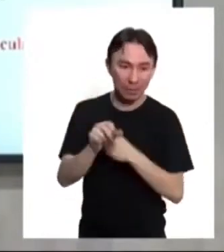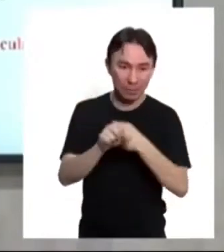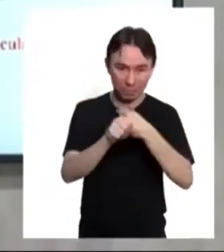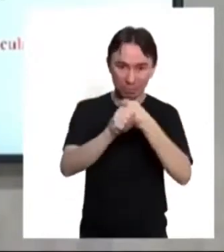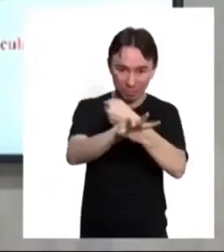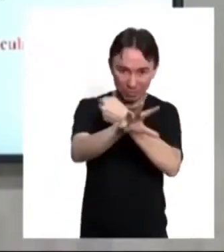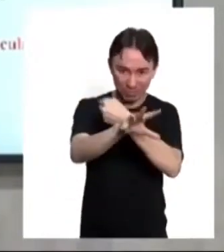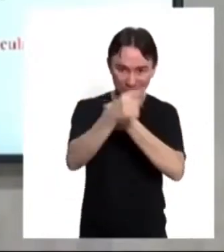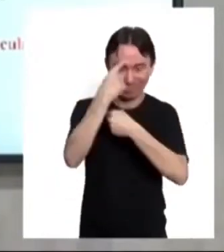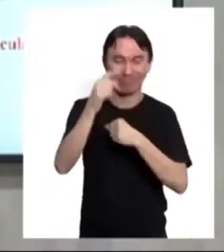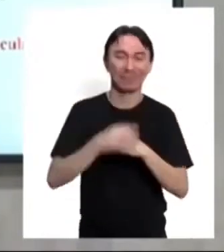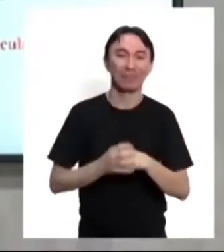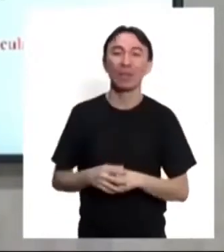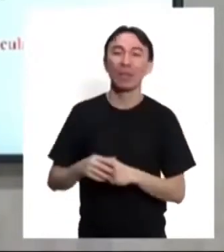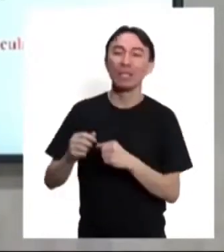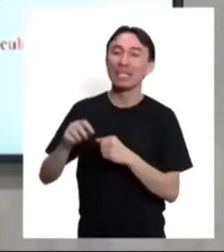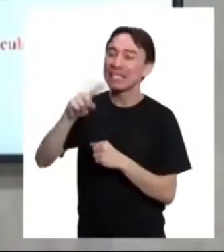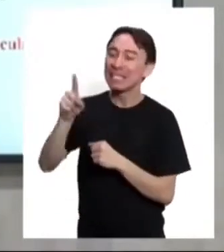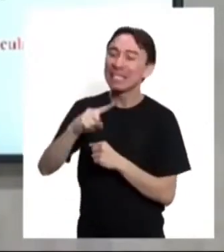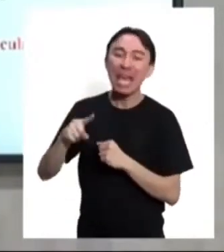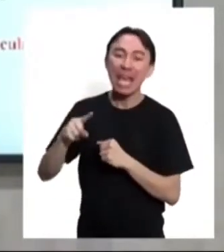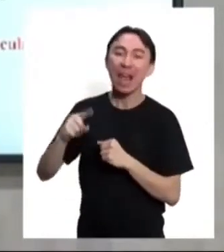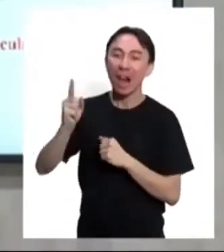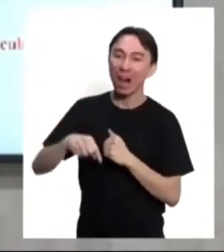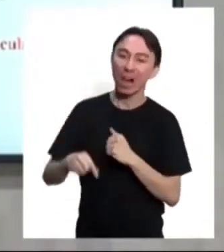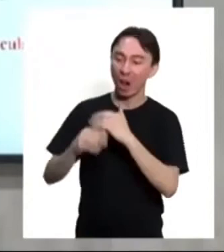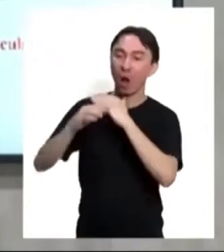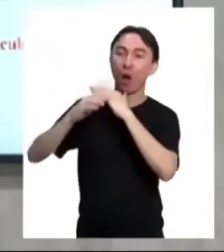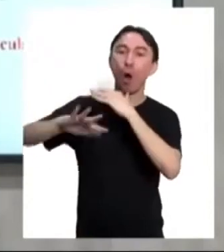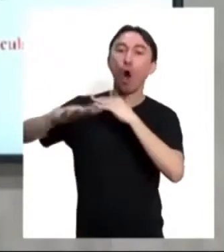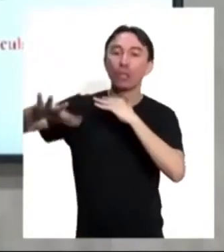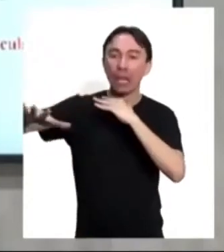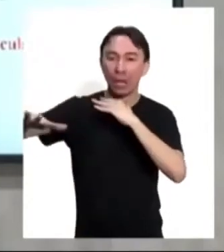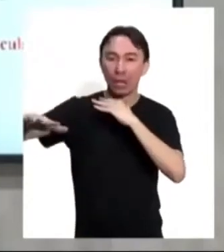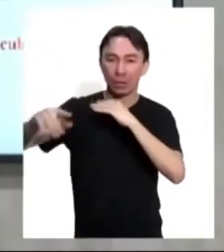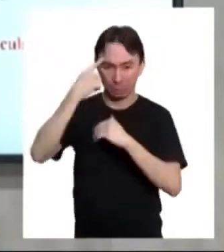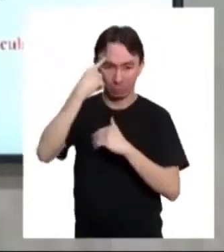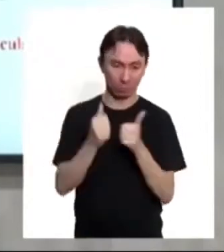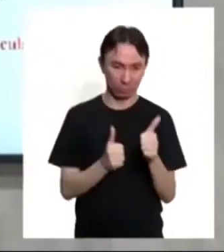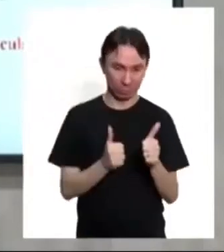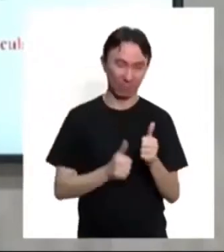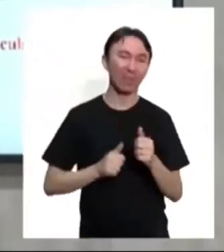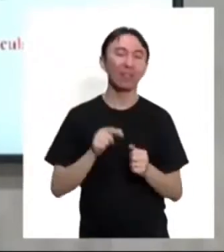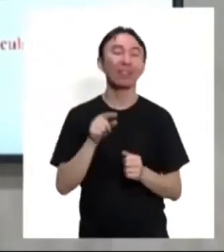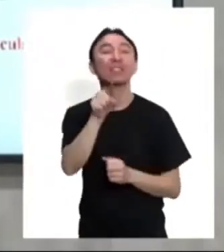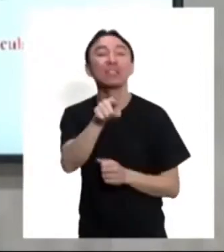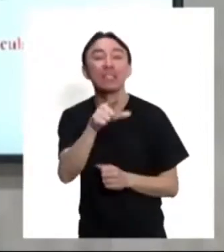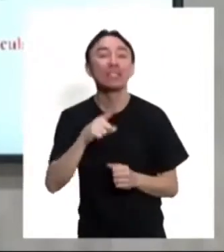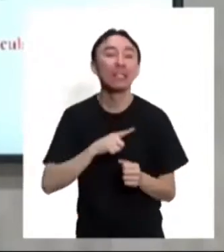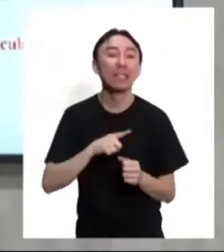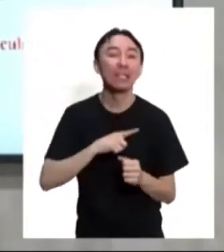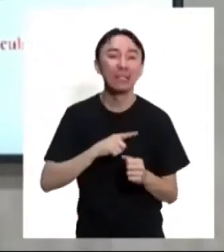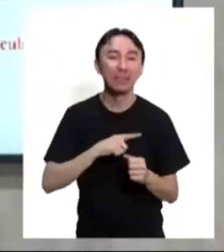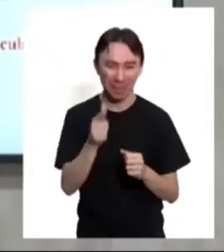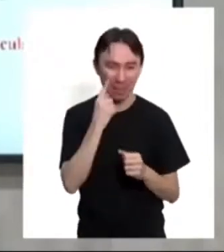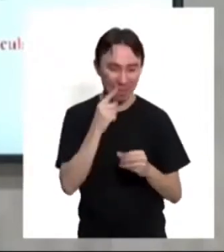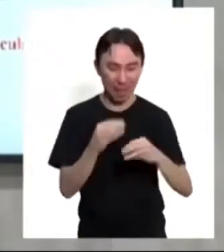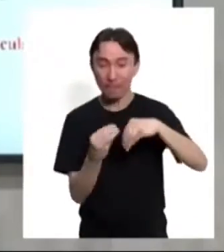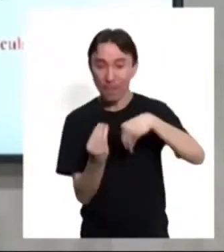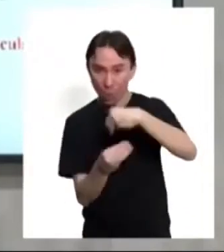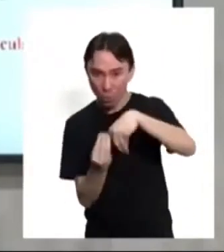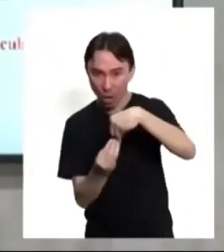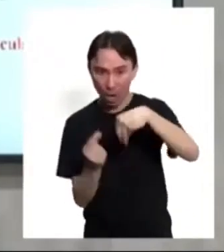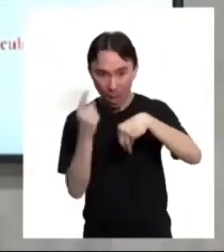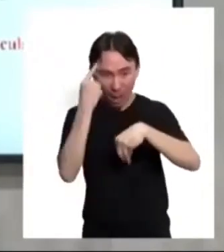ondas. Ondas não vai alterar a massa e o número atômico. Quando você tiver uma reação como essa, radioativa,